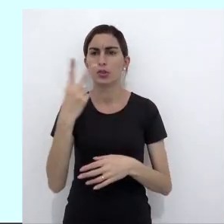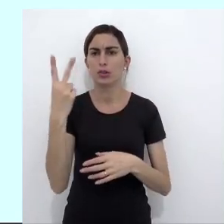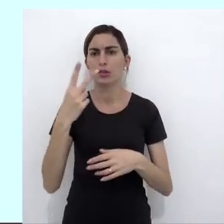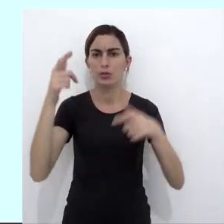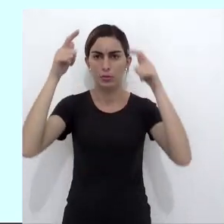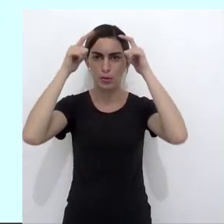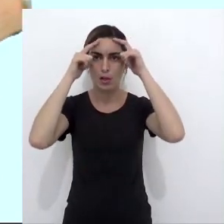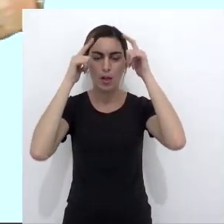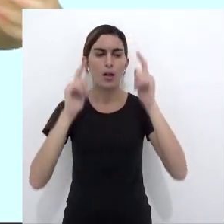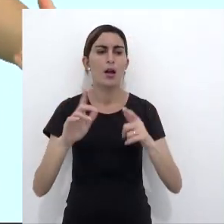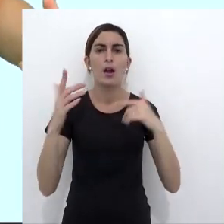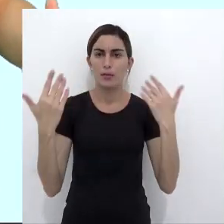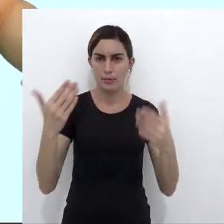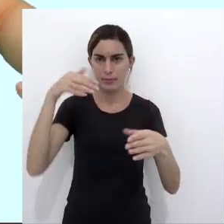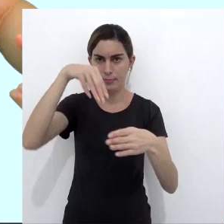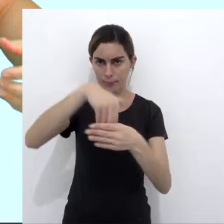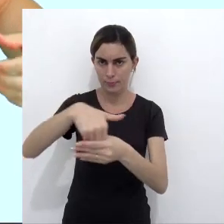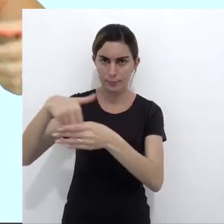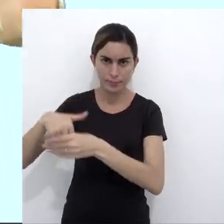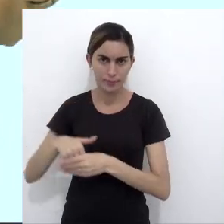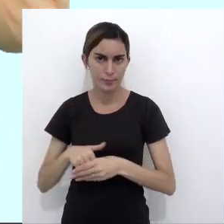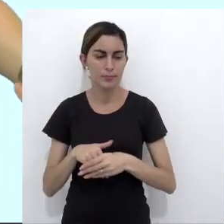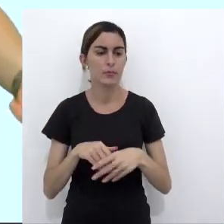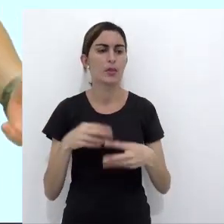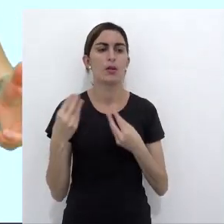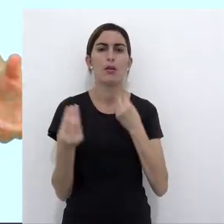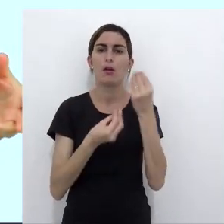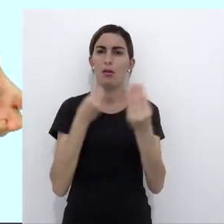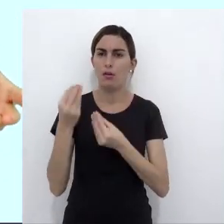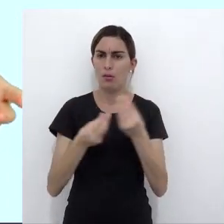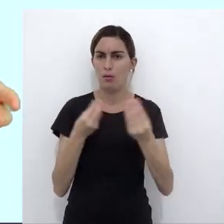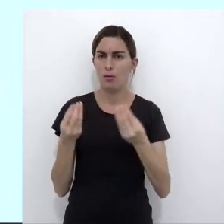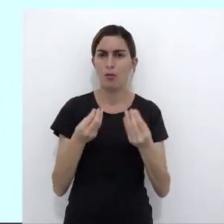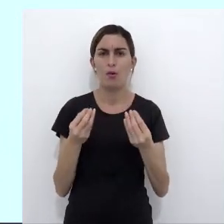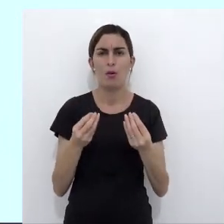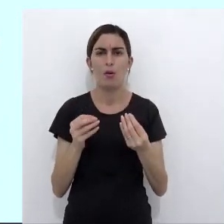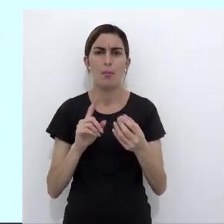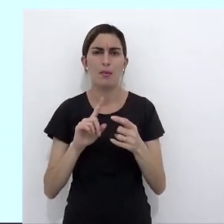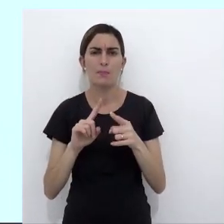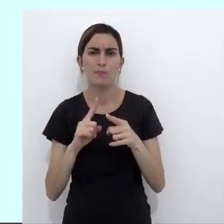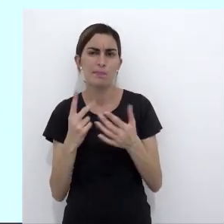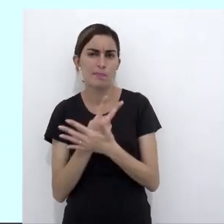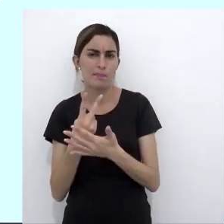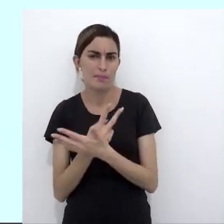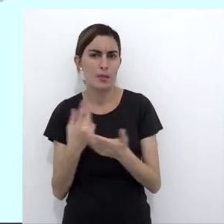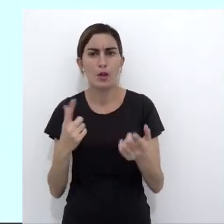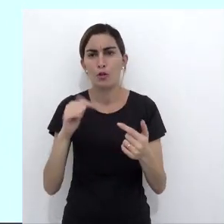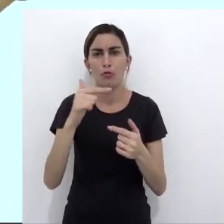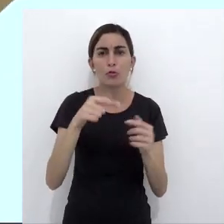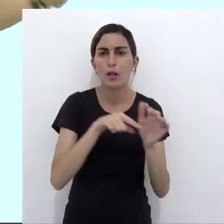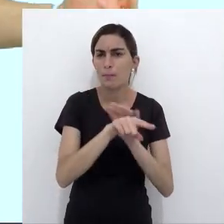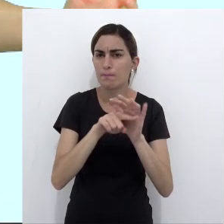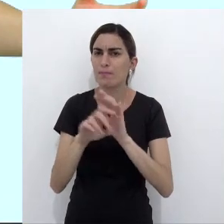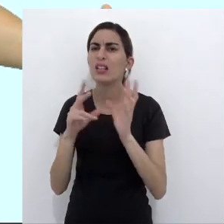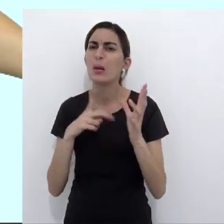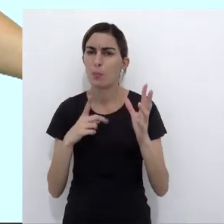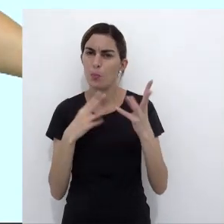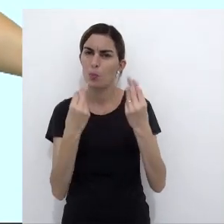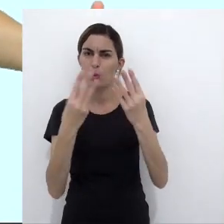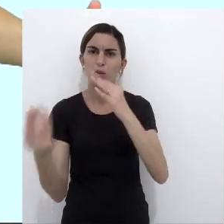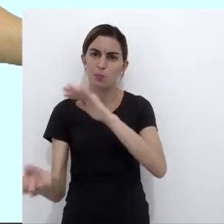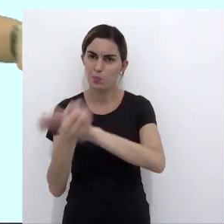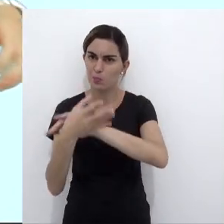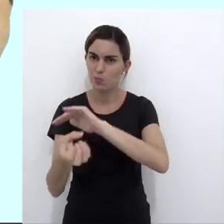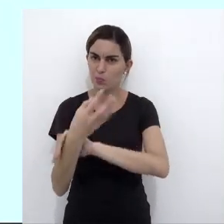reinado. As eleições, elas eram muito fraudulentas, porque na época não existia um órgão fiscalizador dessas